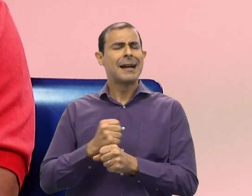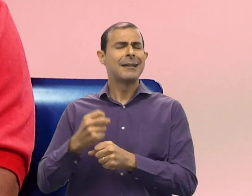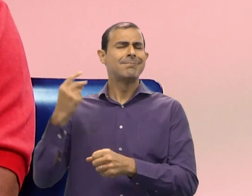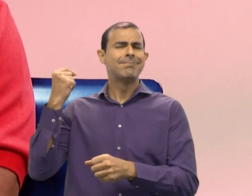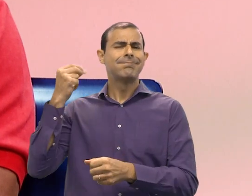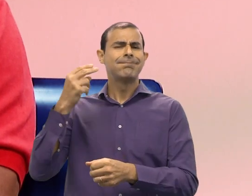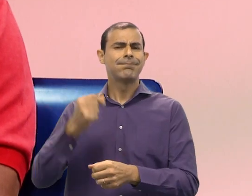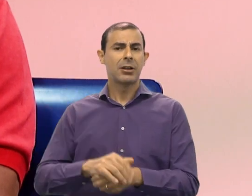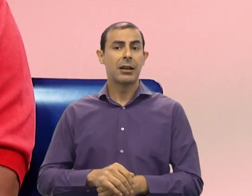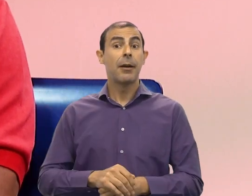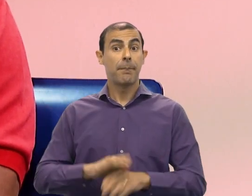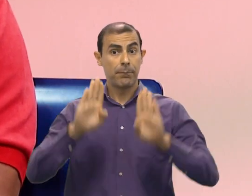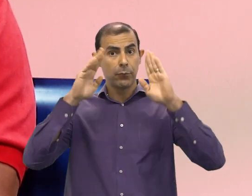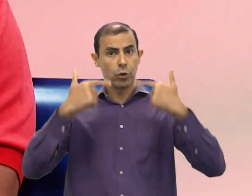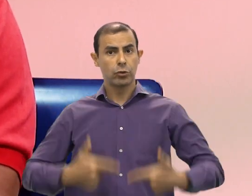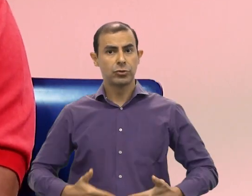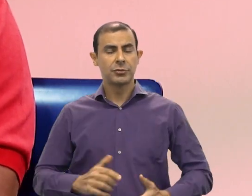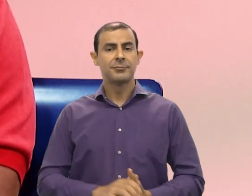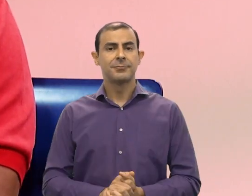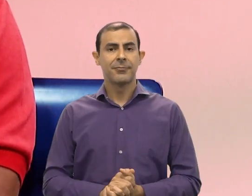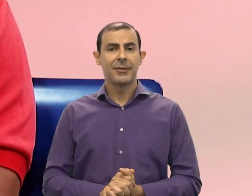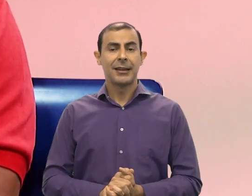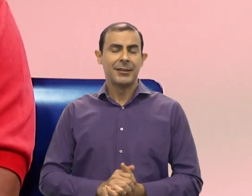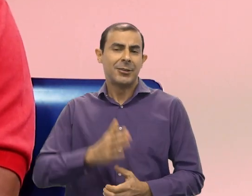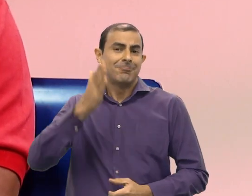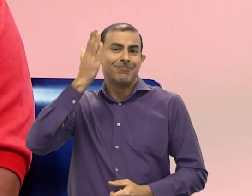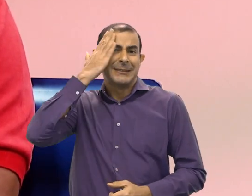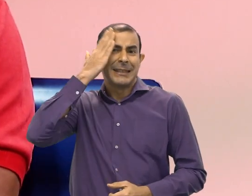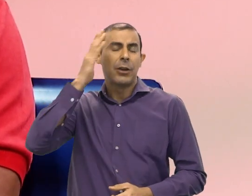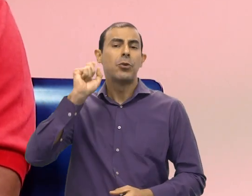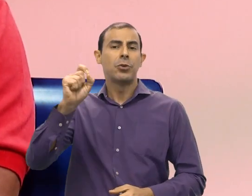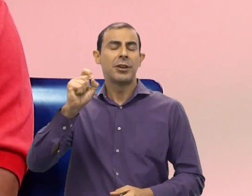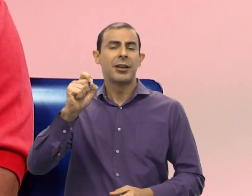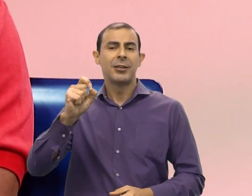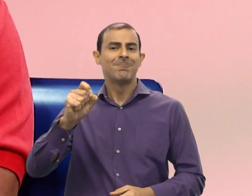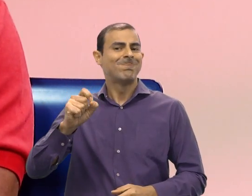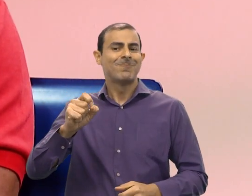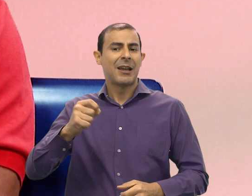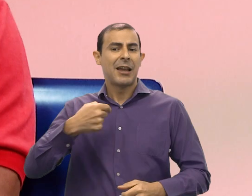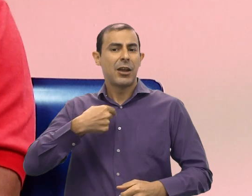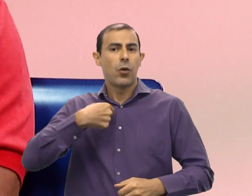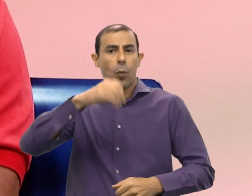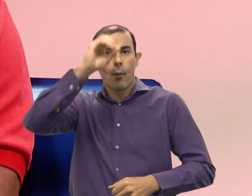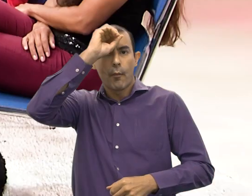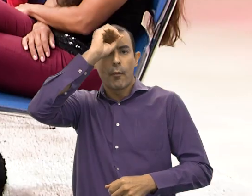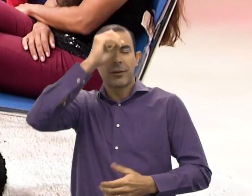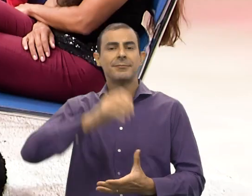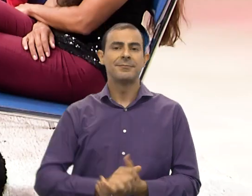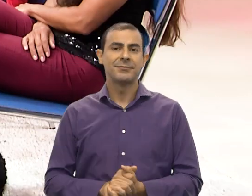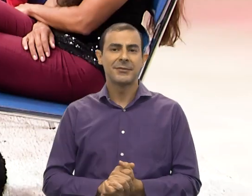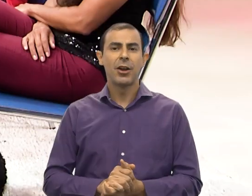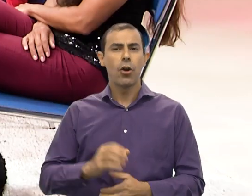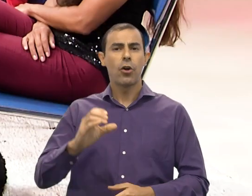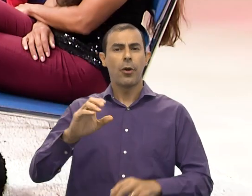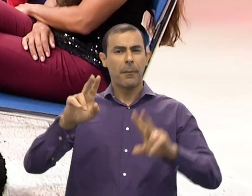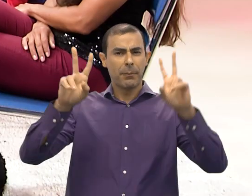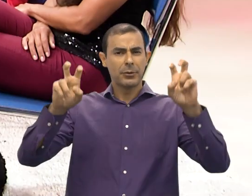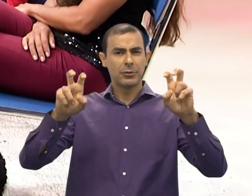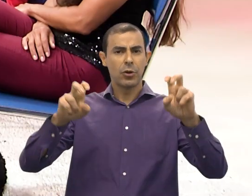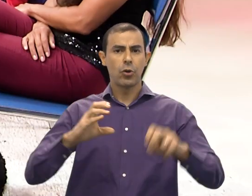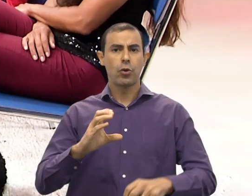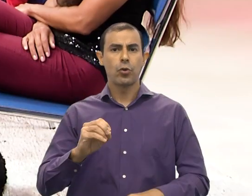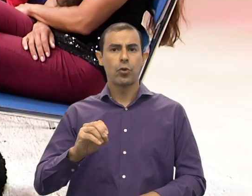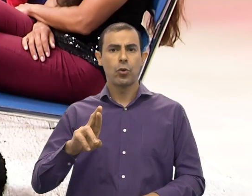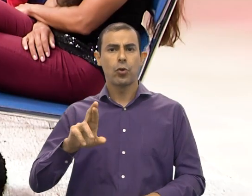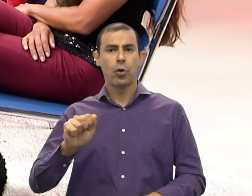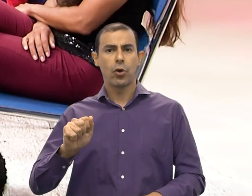nada sei. E o que é mais importante, a gente lembra sempre Cora Coralina, uma mulher que eu homenageio todos os dias, que ela diz o seguinte: o